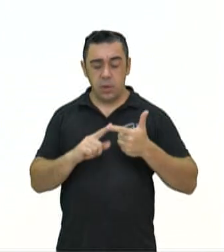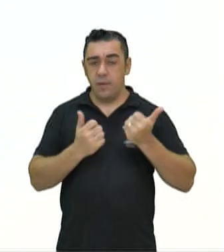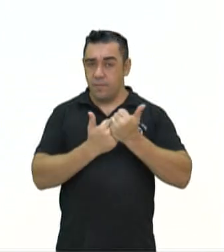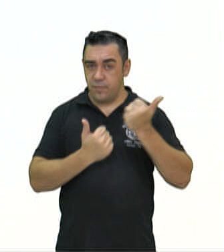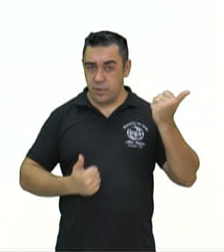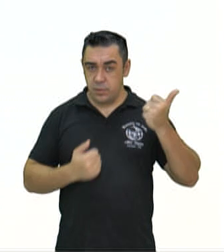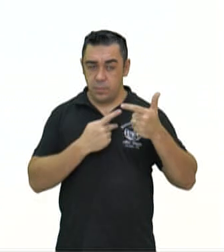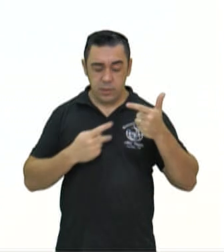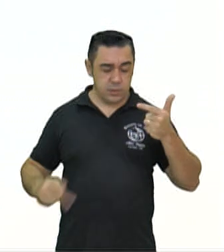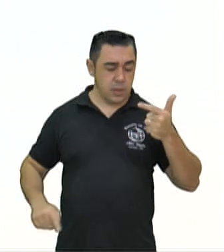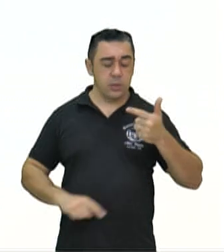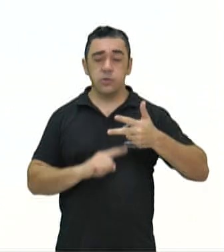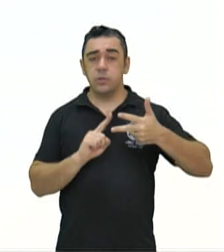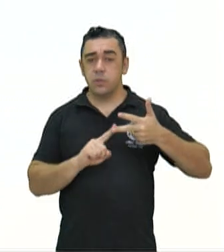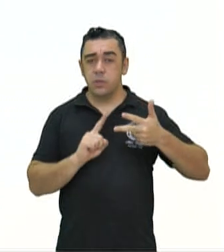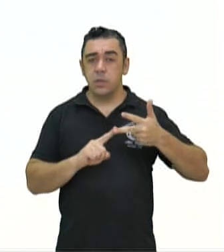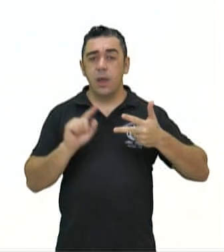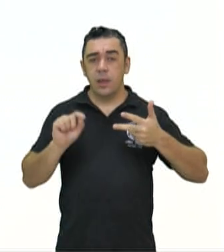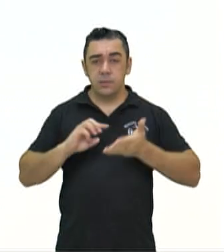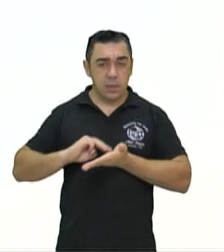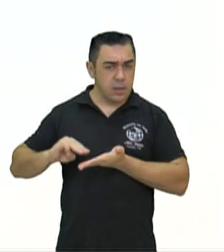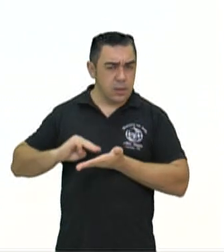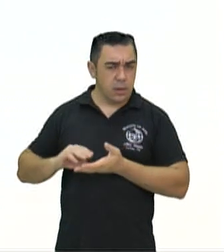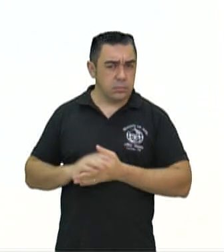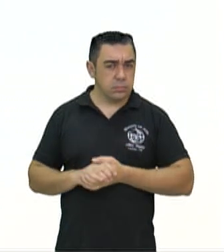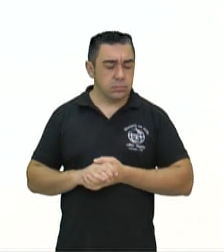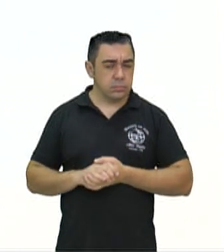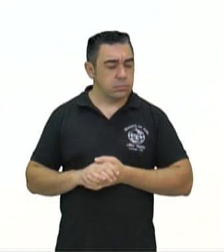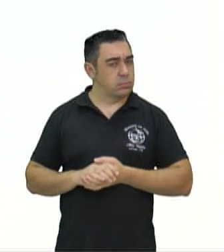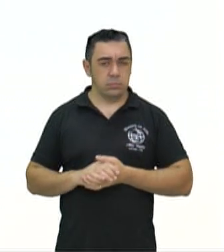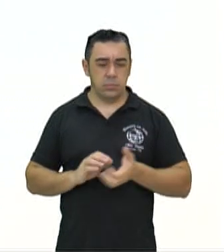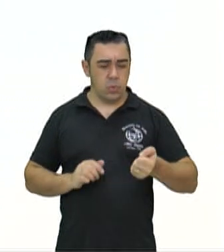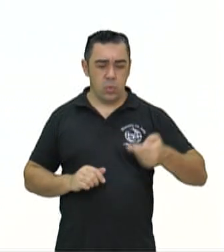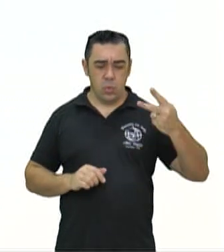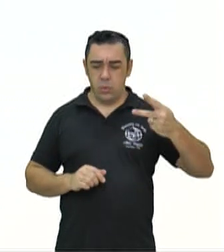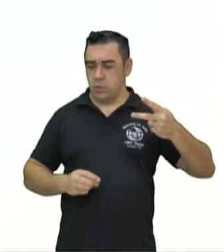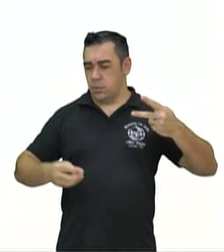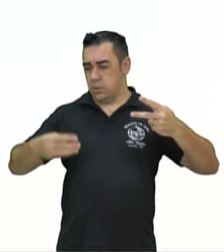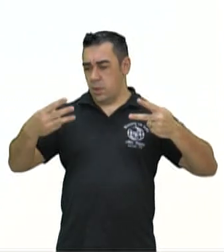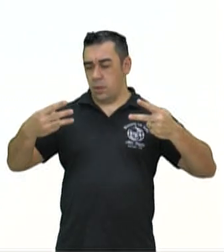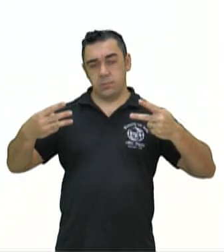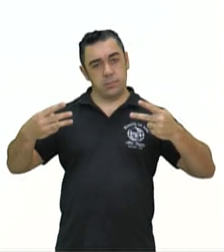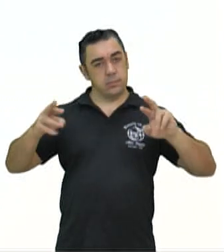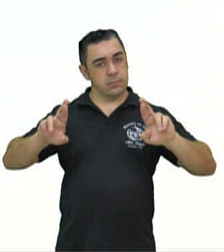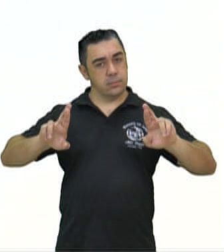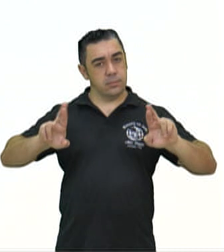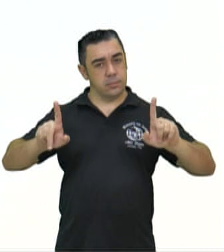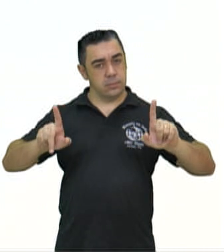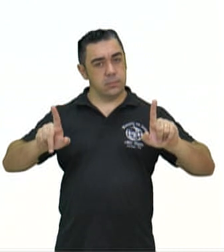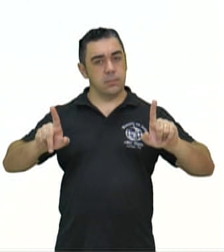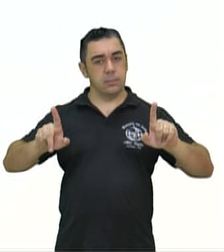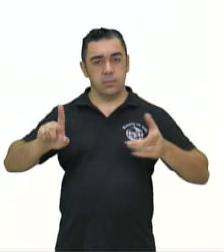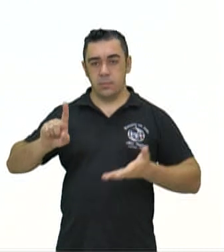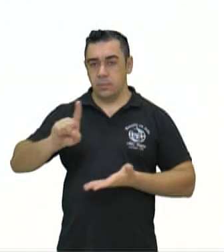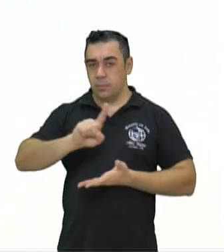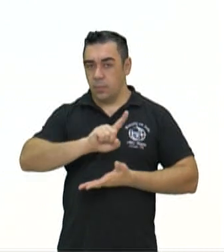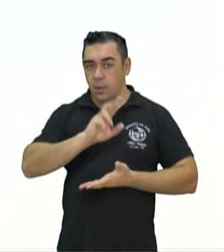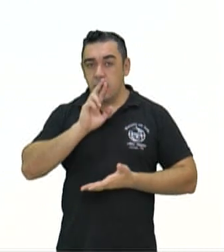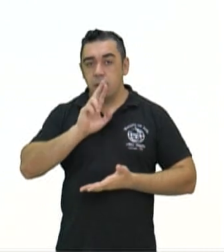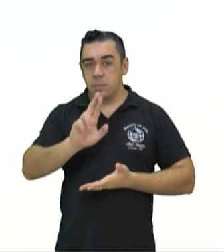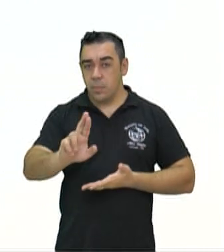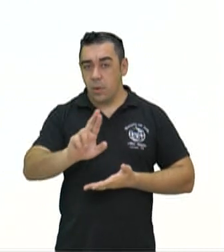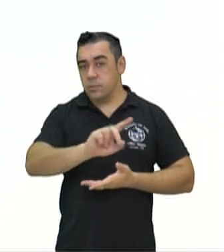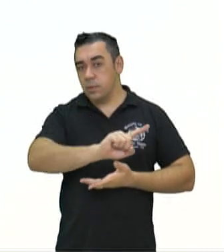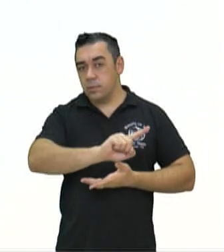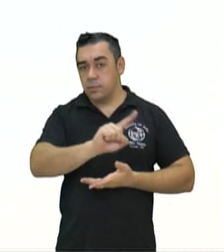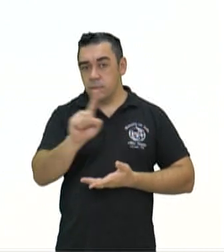presidente, vice-presidente e secretário. Então, 12 pessoas concorrendo a 3